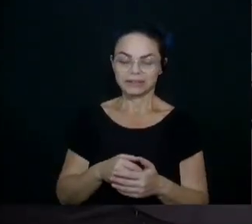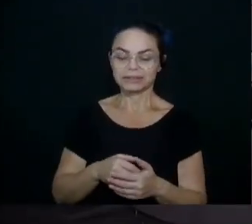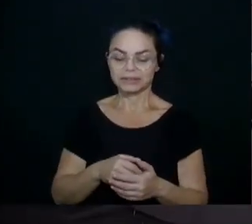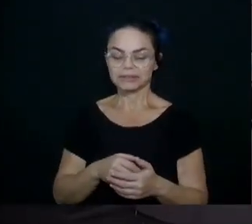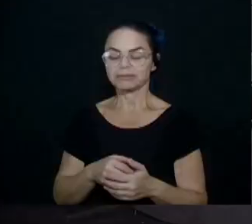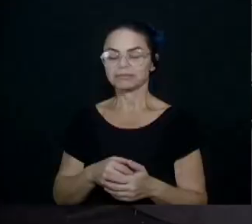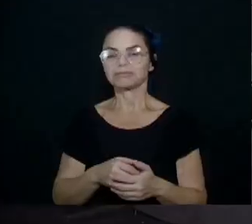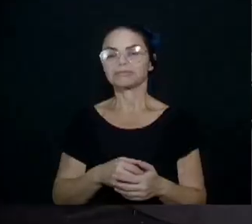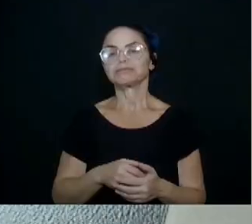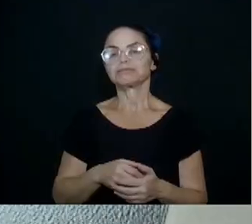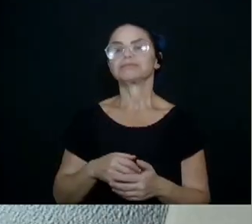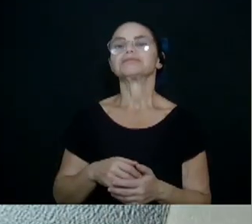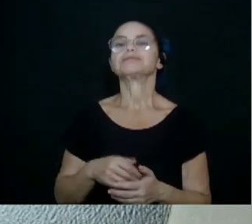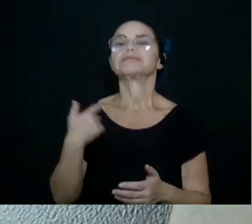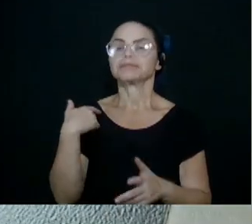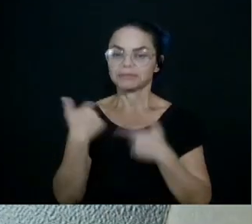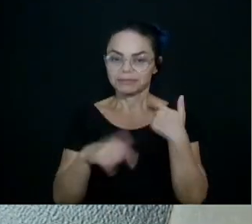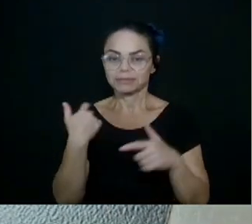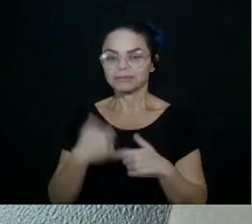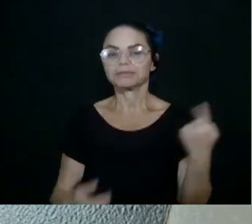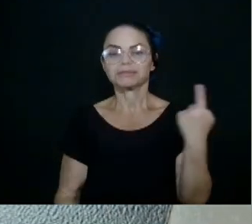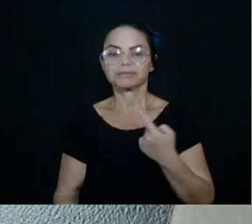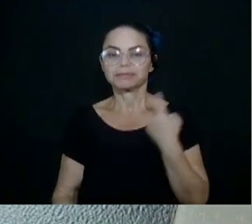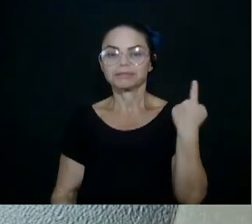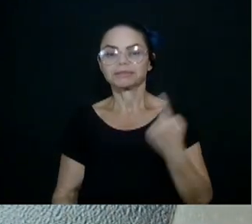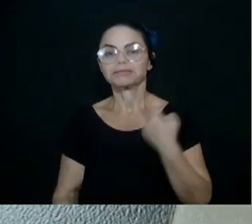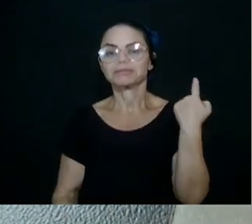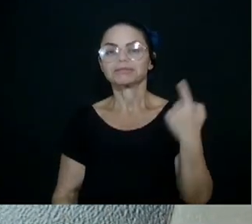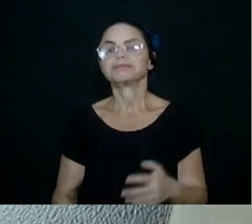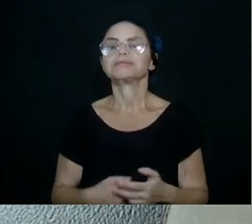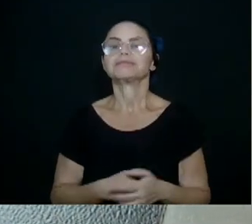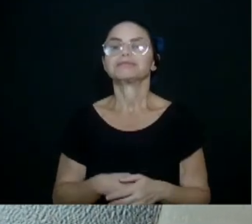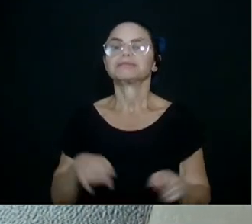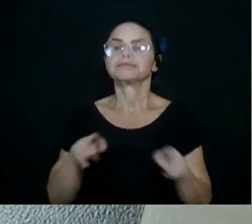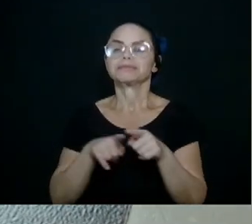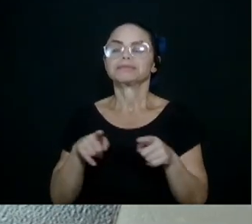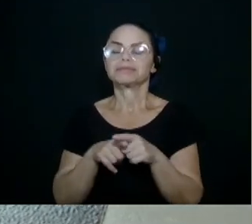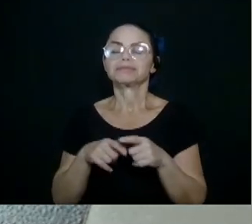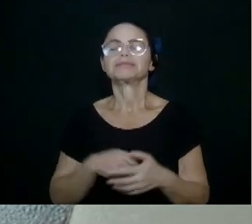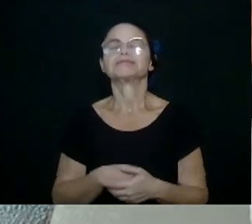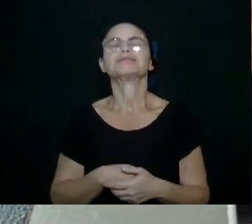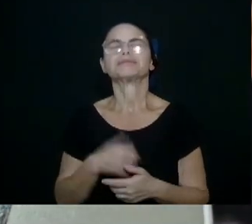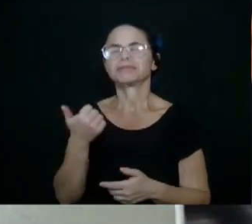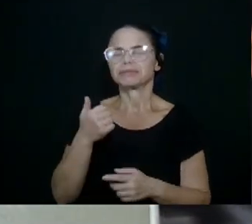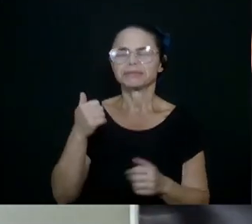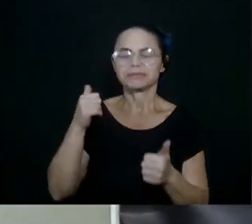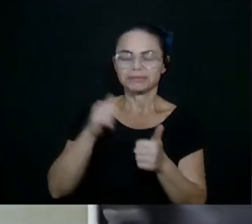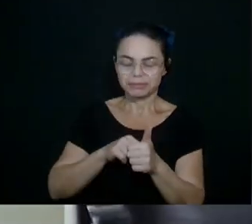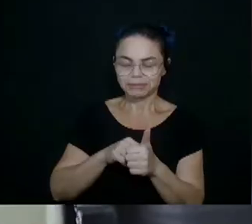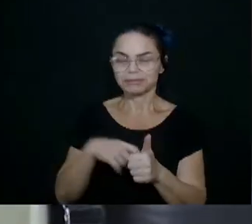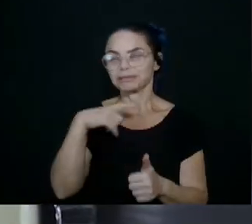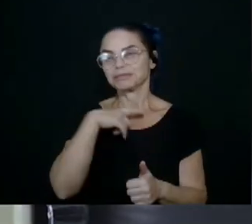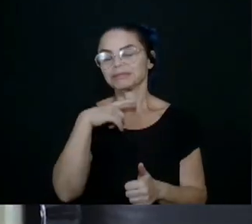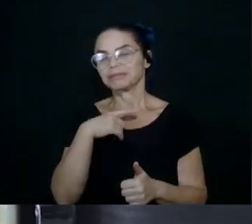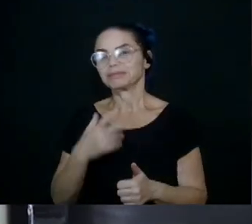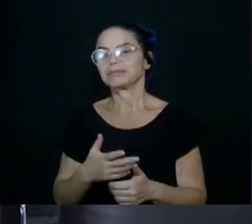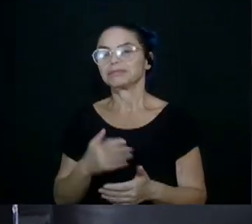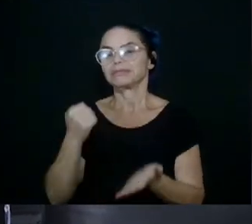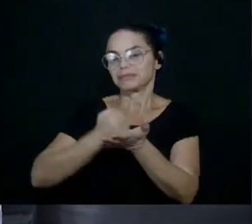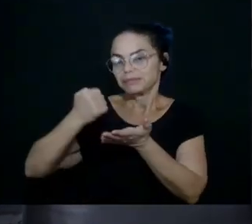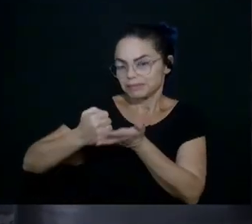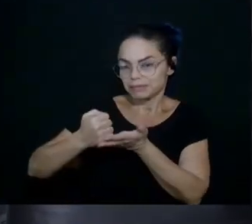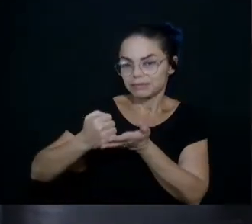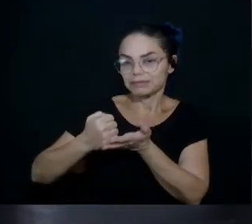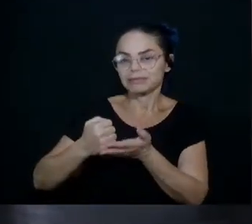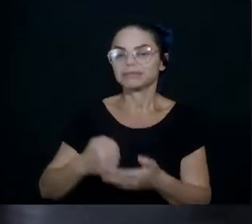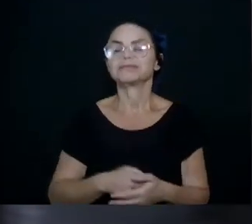meio tempo, ainda trabalhei sozinho, com um ambiente maior, mas trabalhei sozinho durante mais ou menos uns 6 meses. Tive a minha primeira contratação, o primeiro